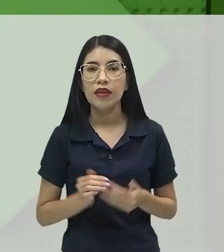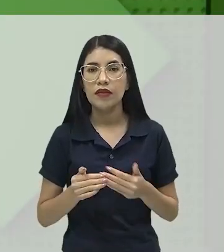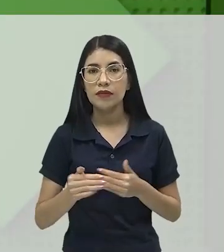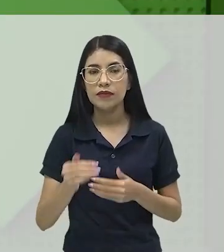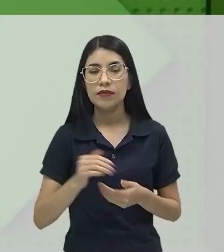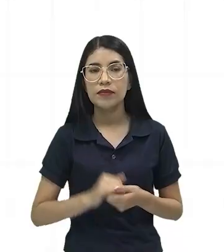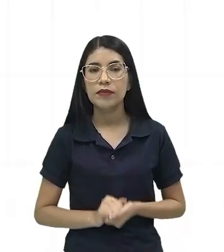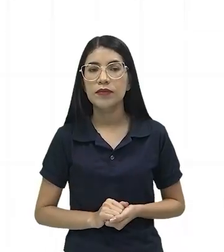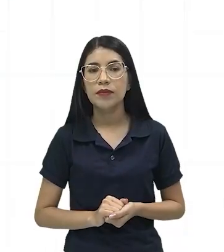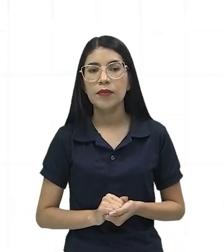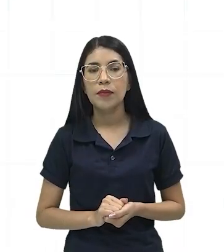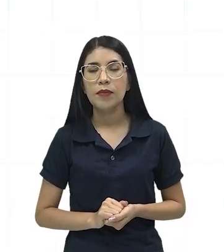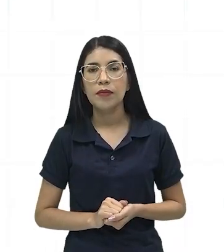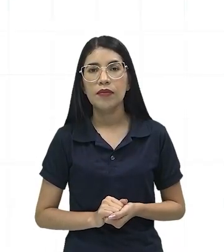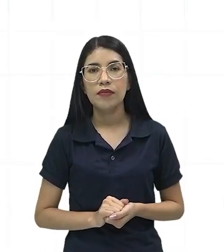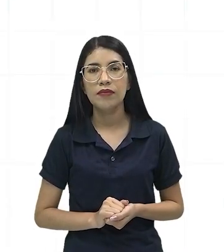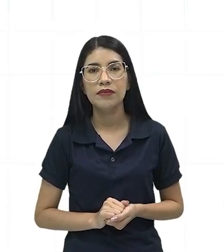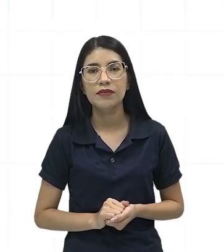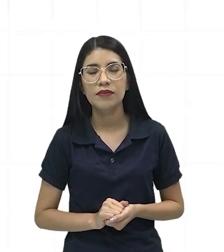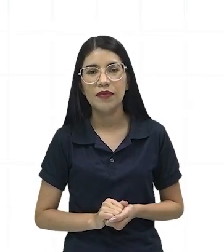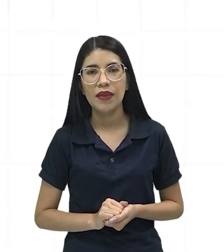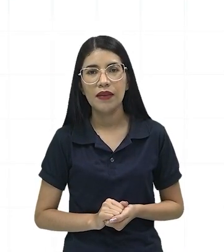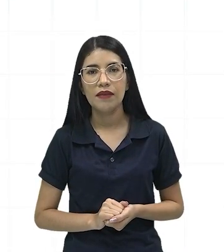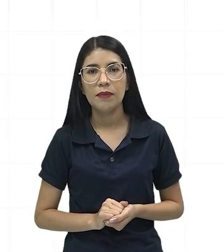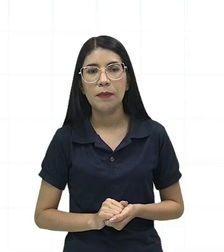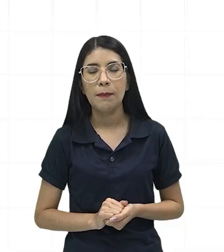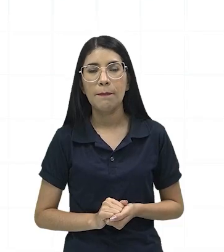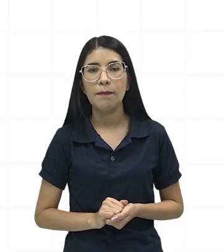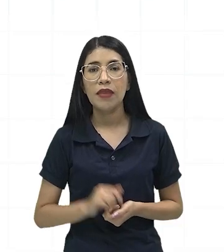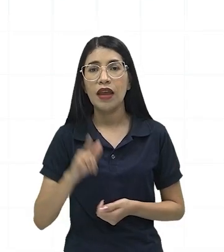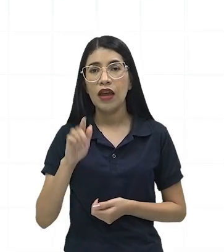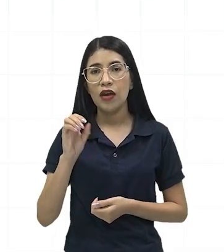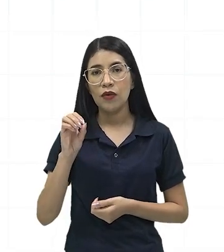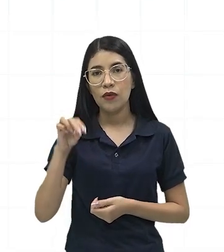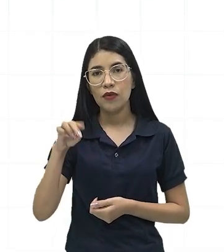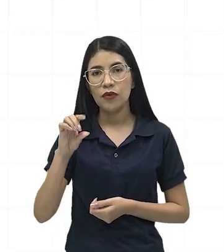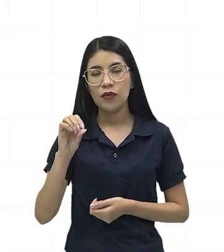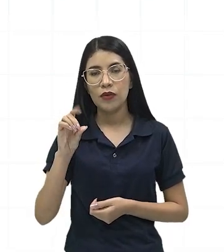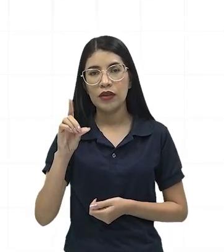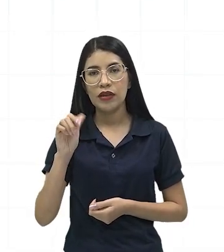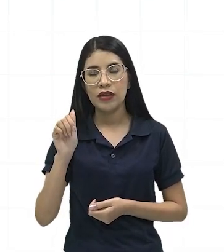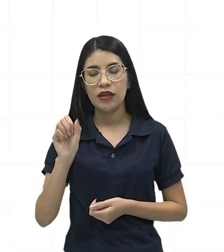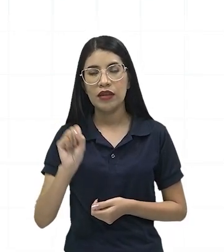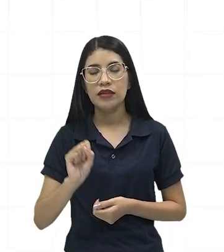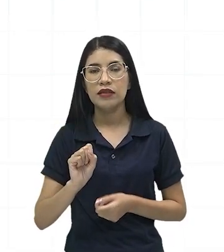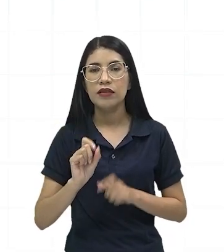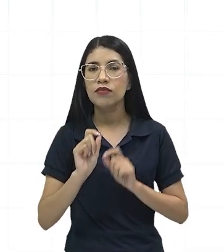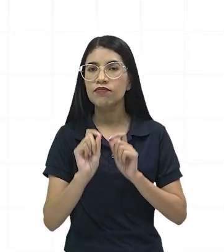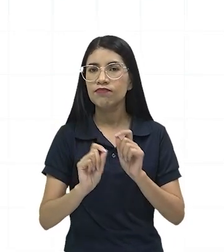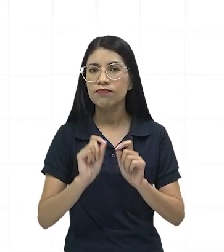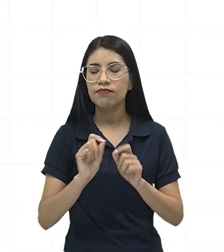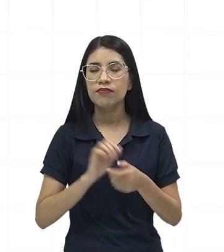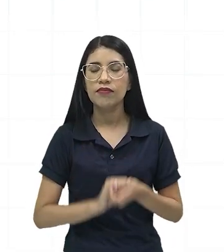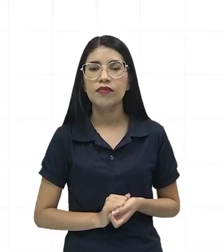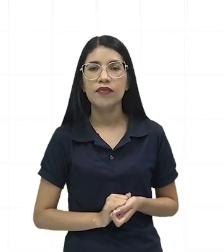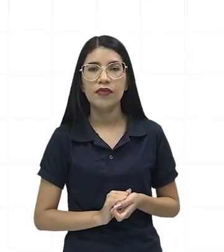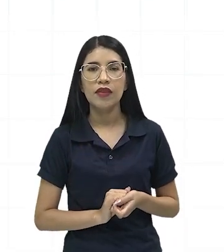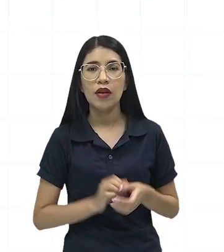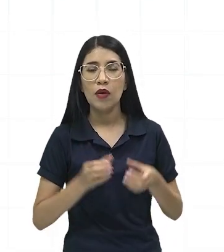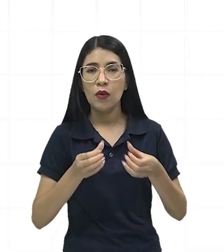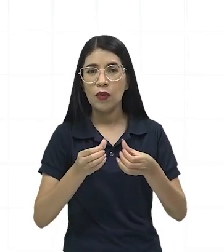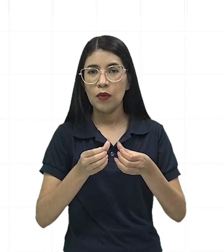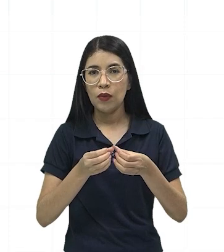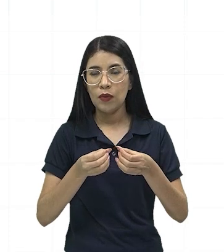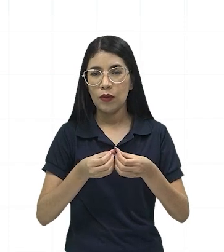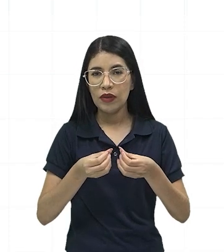Vamos aí para a nossa cartela e aí nós temos as gônadas, né? As gônadas,